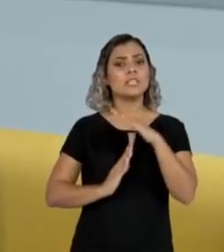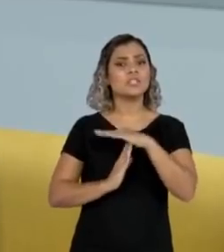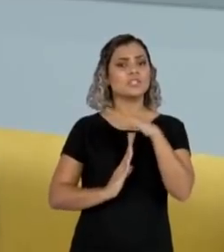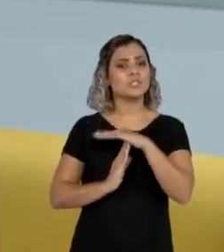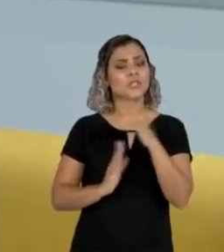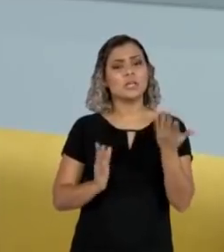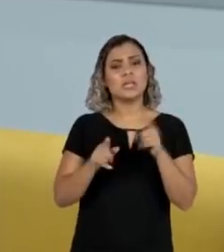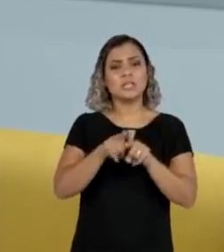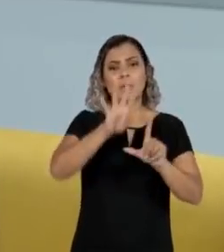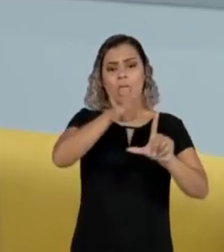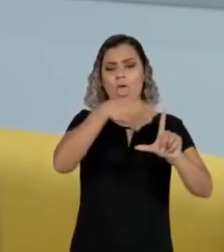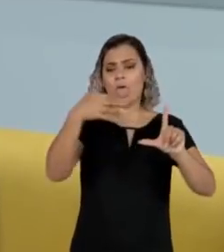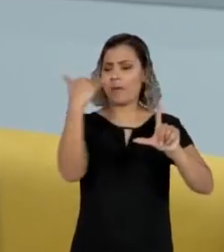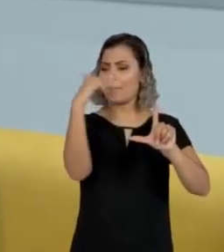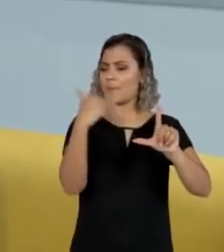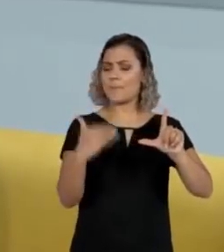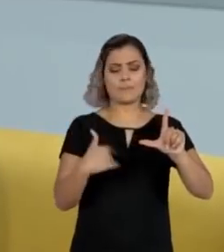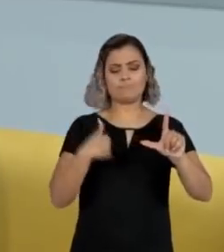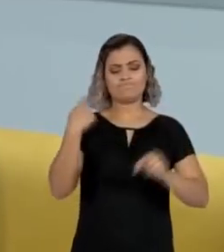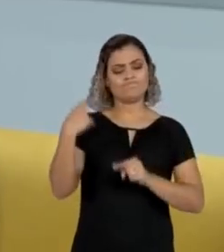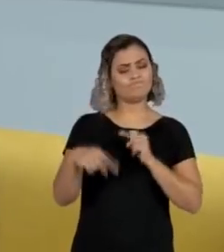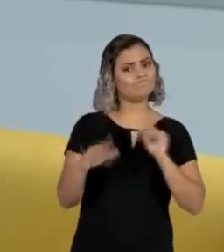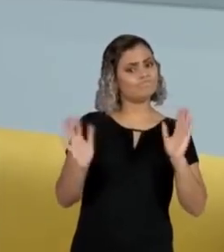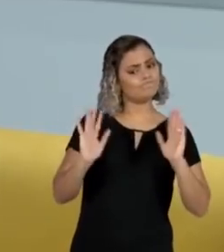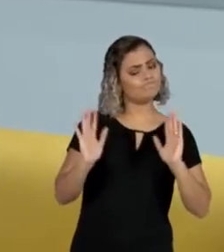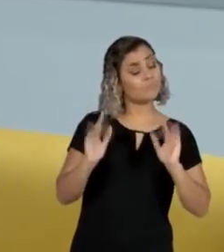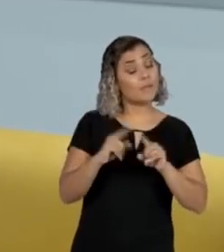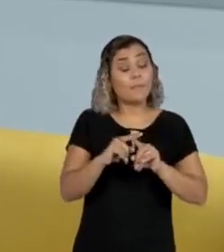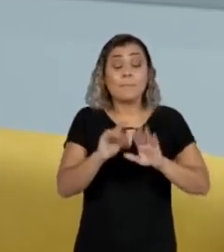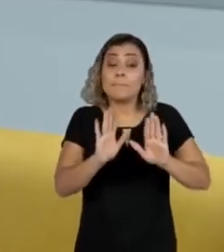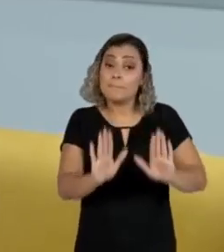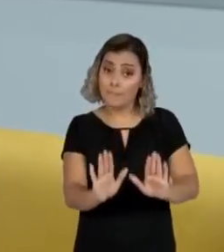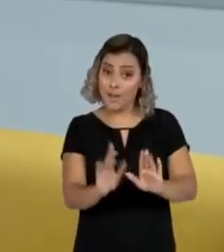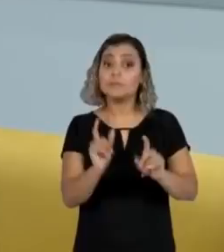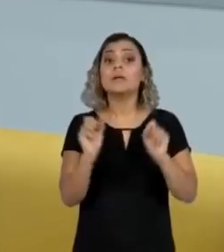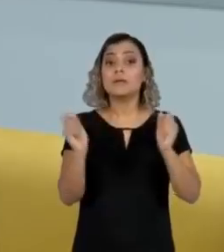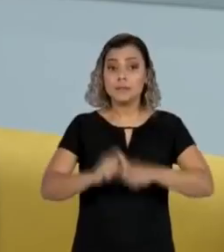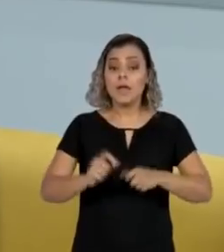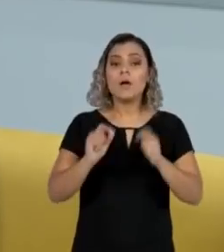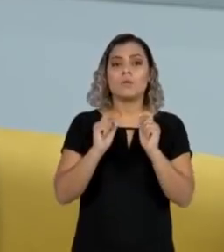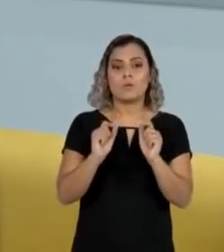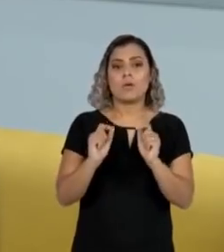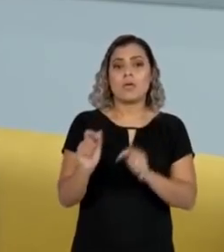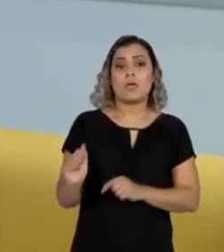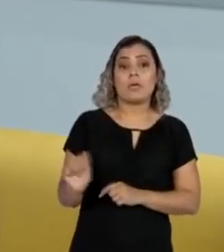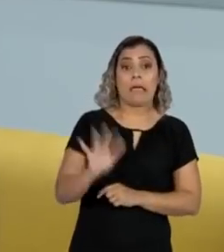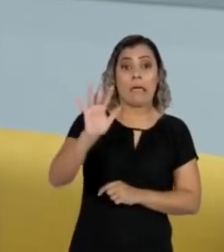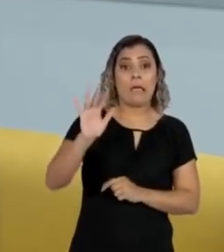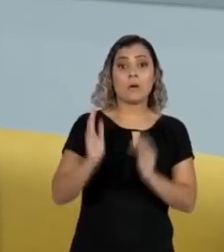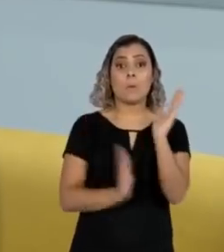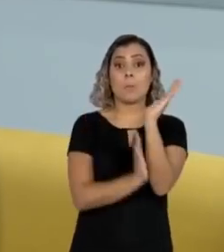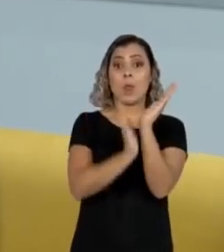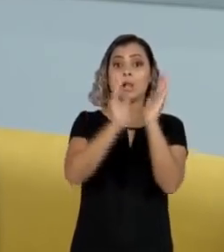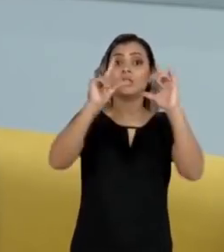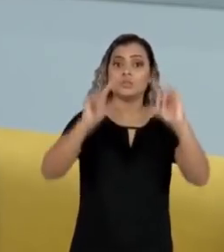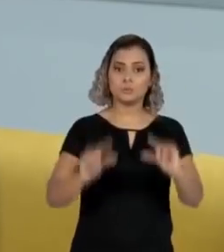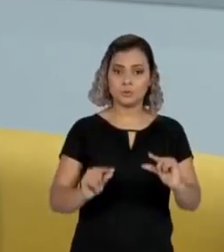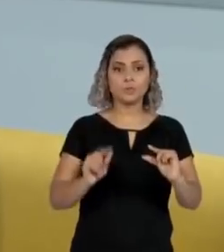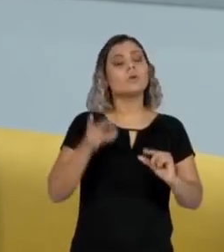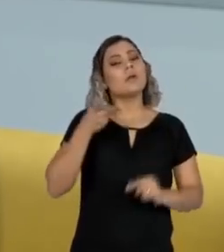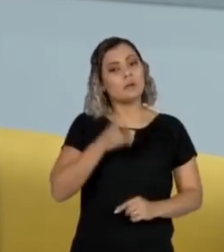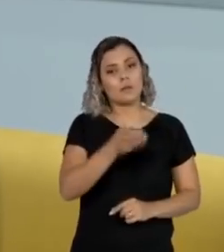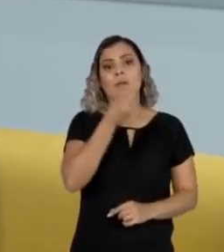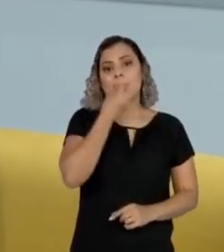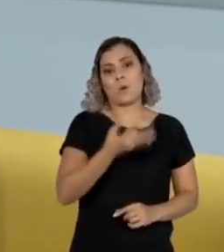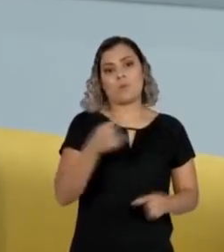e tabelamentos de qualquer espécie. E conclui afirmando que medidas para eliminar custos e a burocracia são sempre